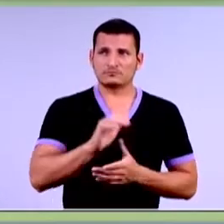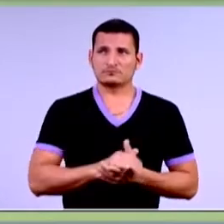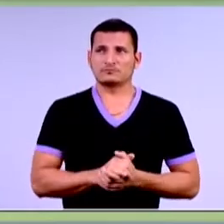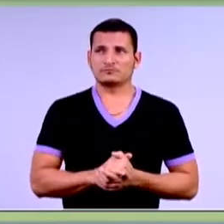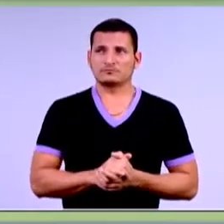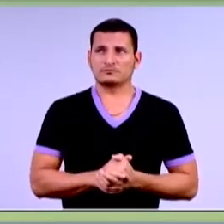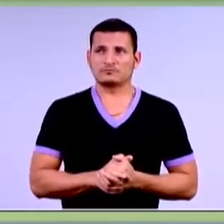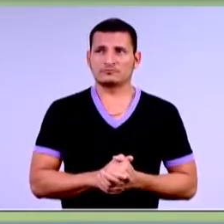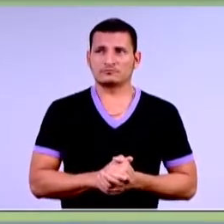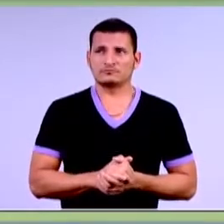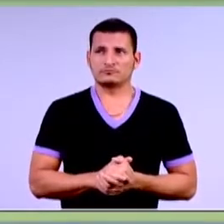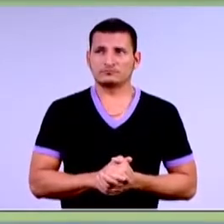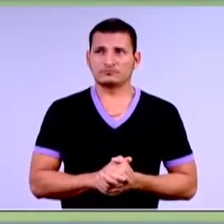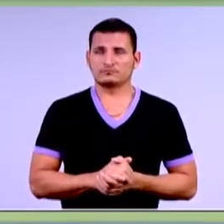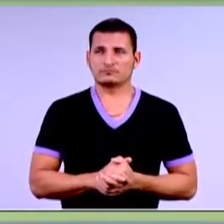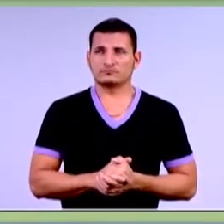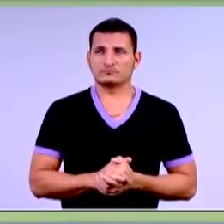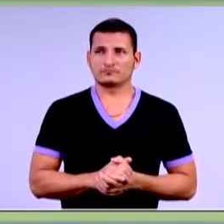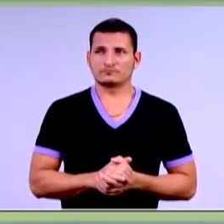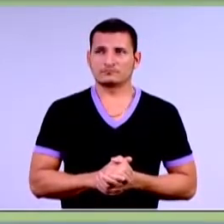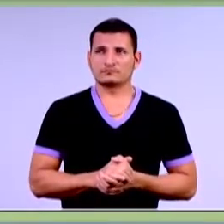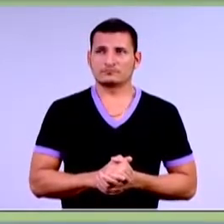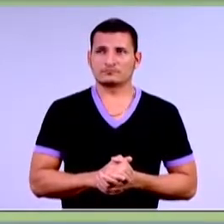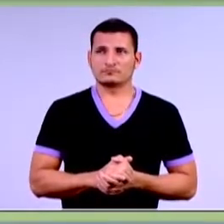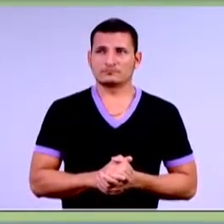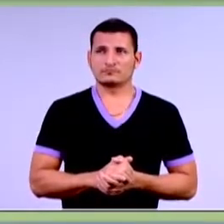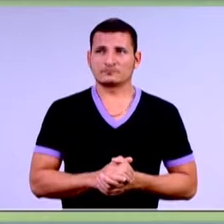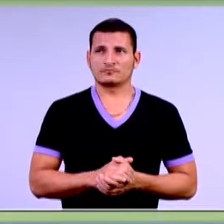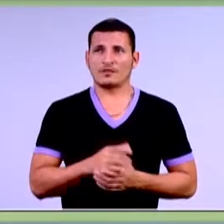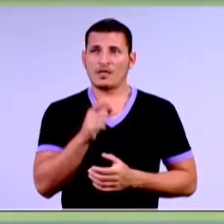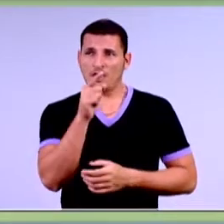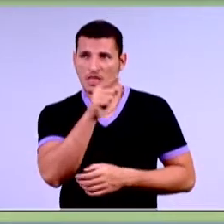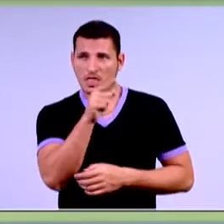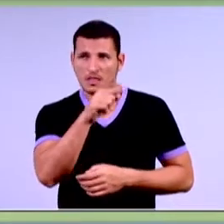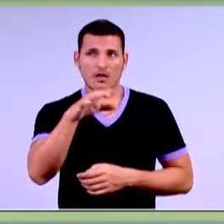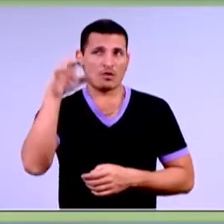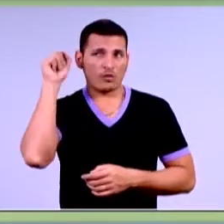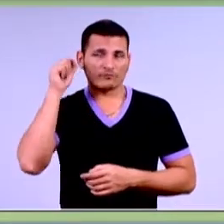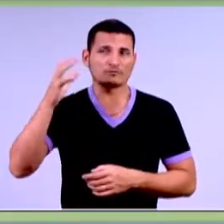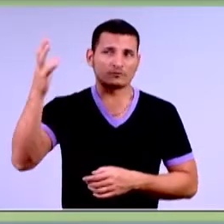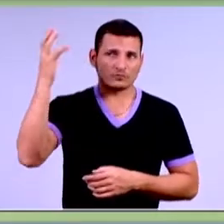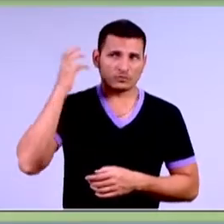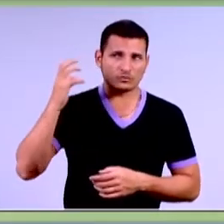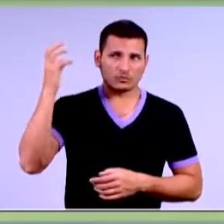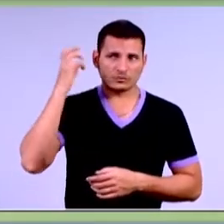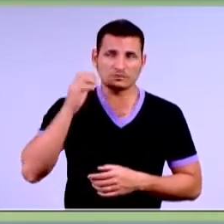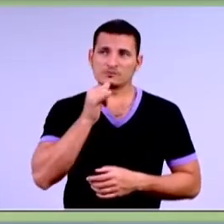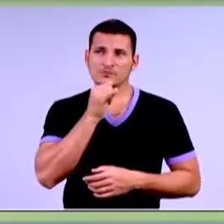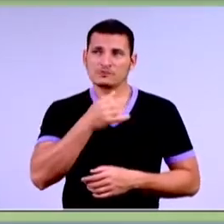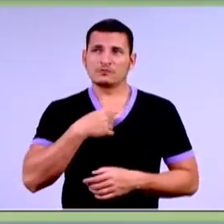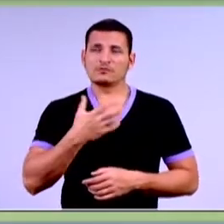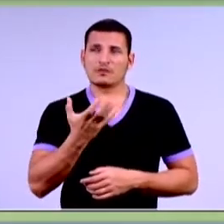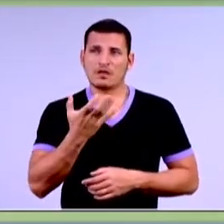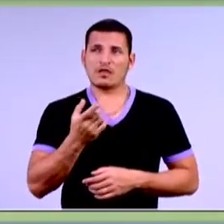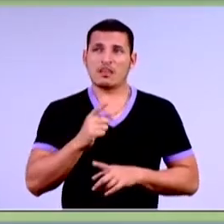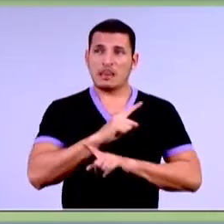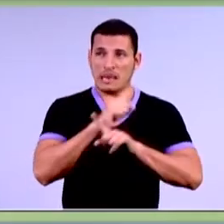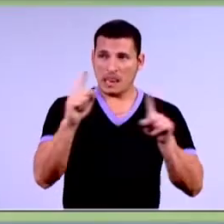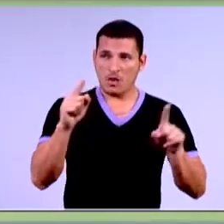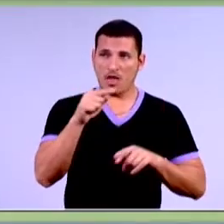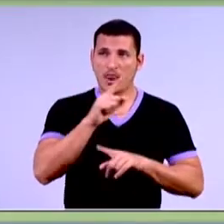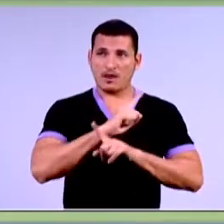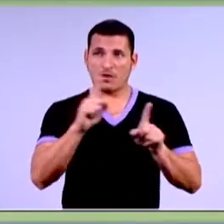atrás do chinês de muse ela ouve música se eu quiser negados é que ela não ouve música no